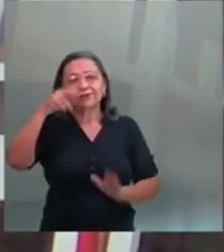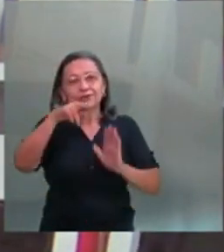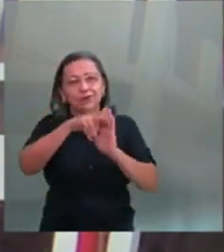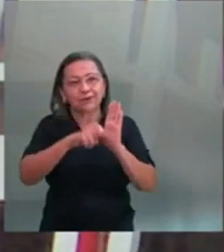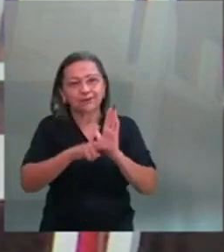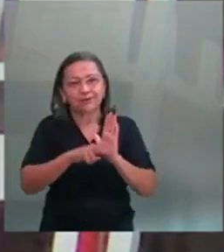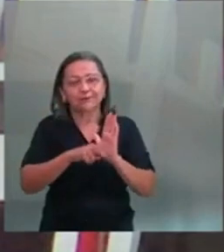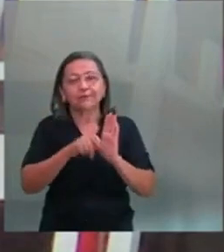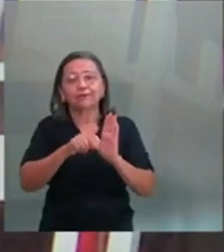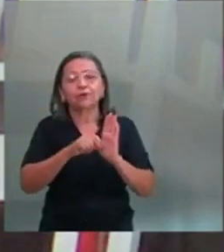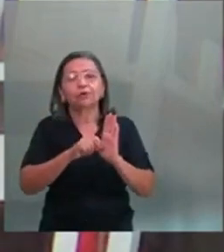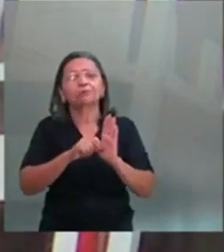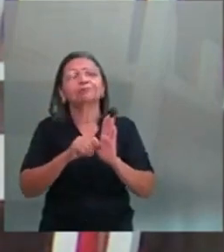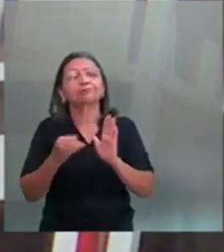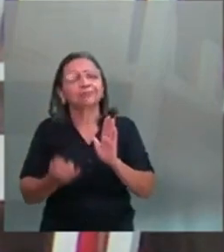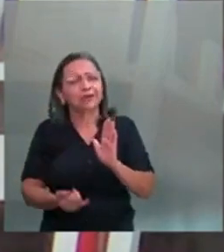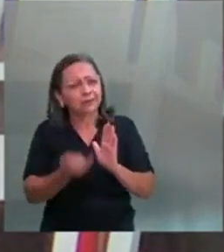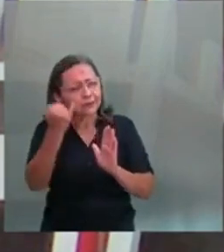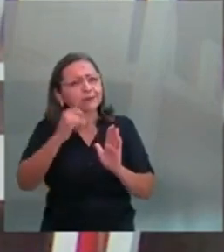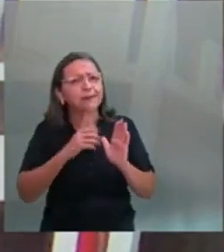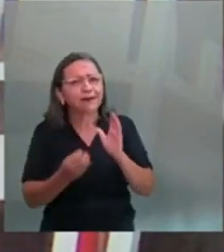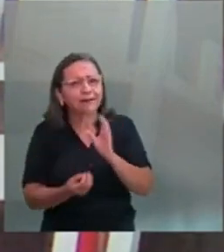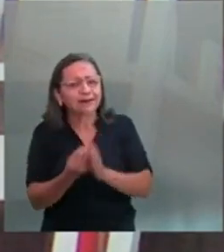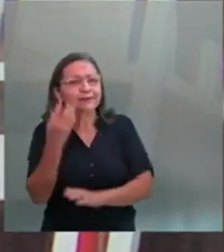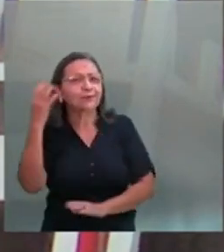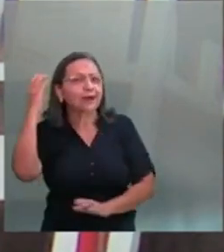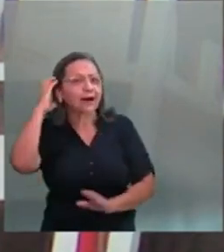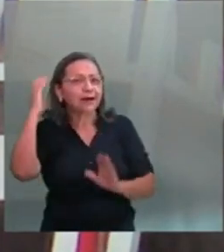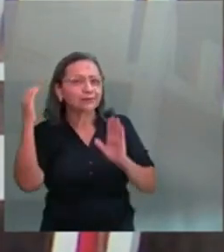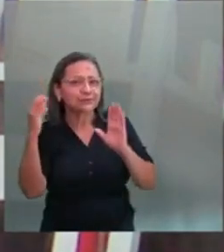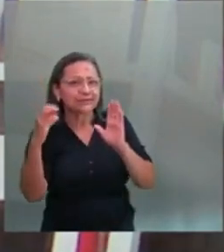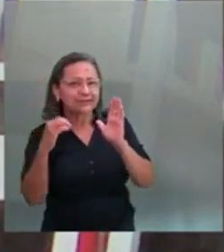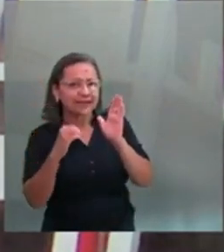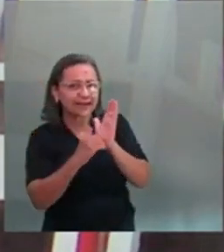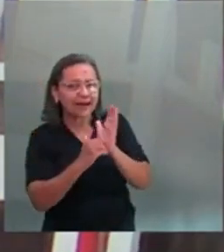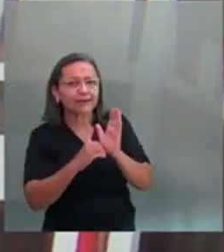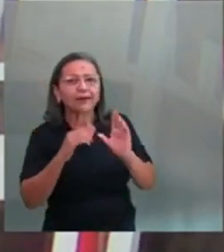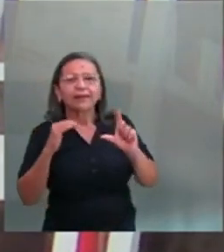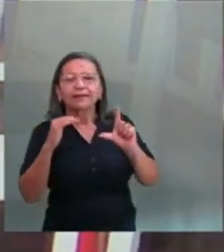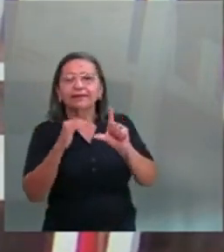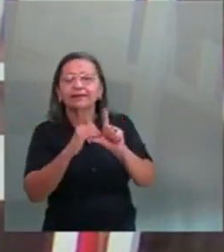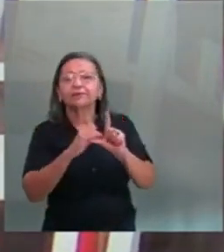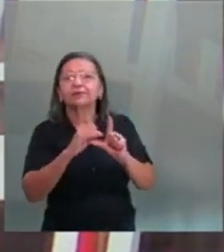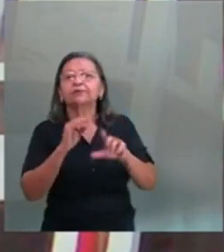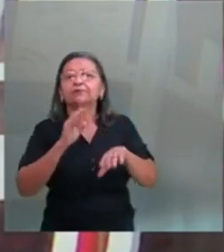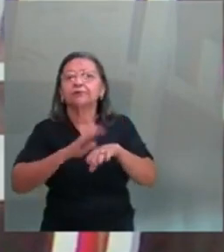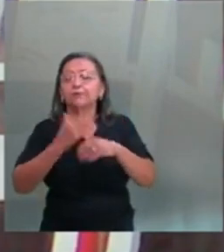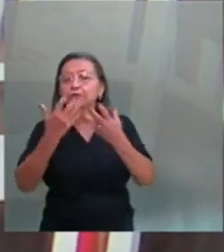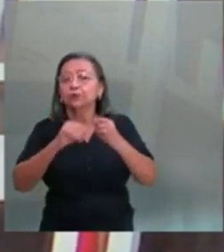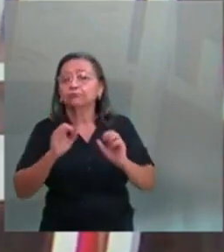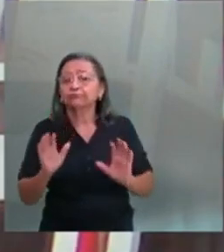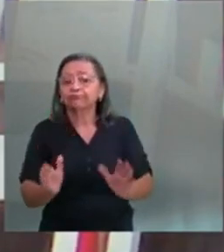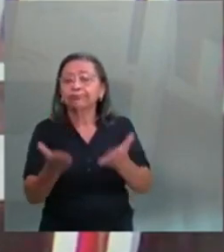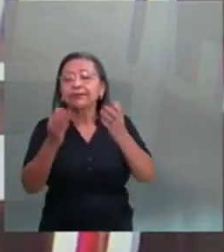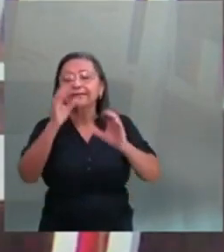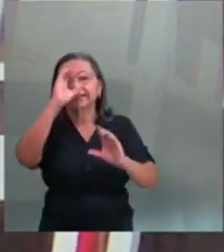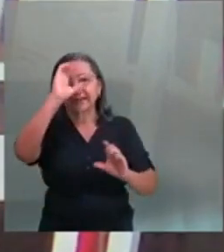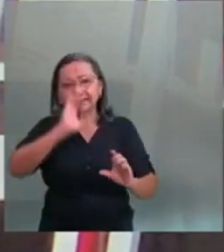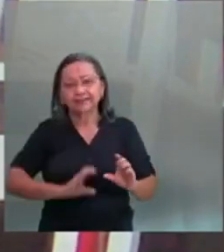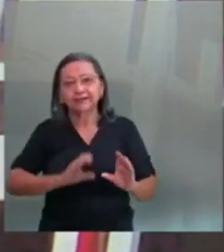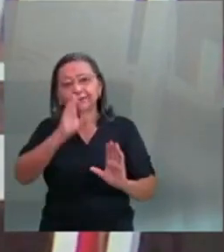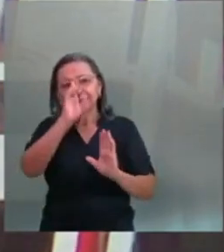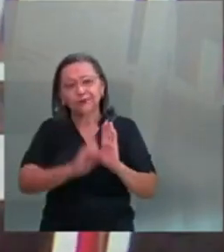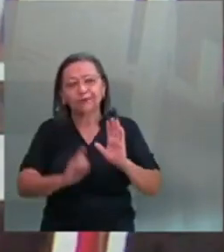normativas foram fundamentais para a criação da Rádio Senado e da Agência Senado em suas funções de promoção da cidadania e do direito